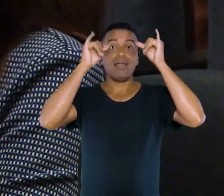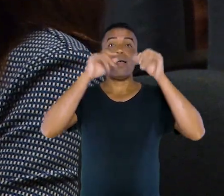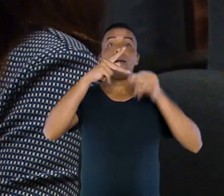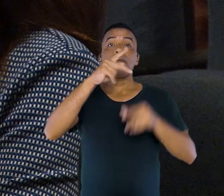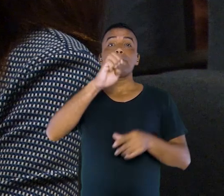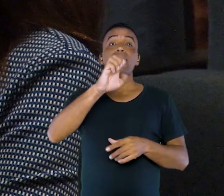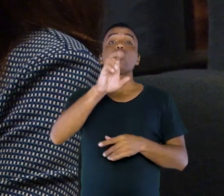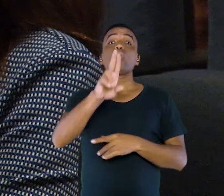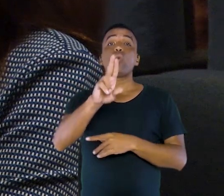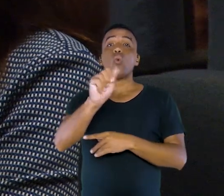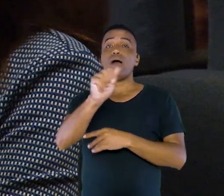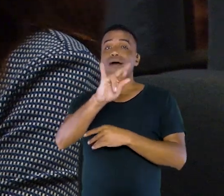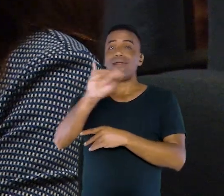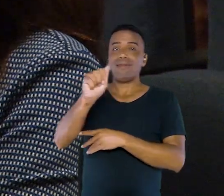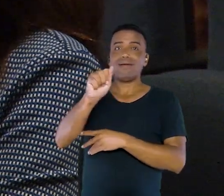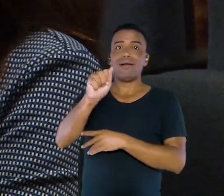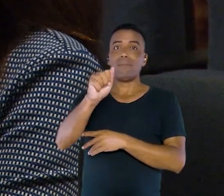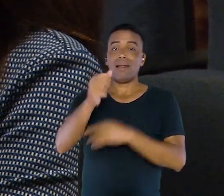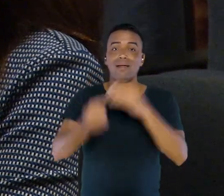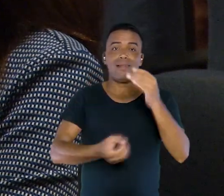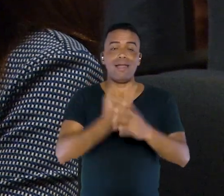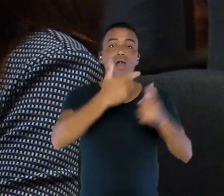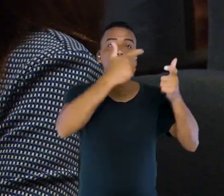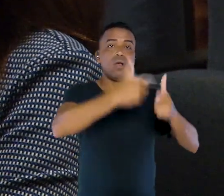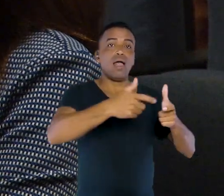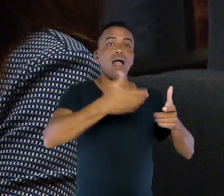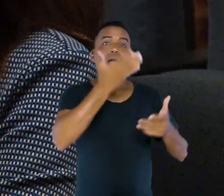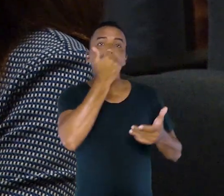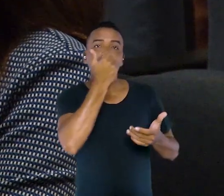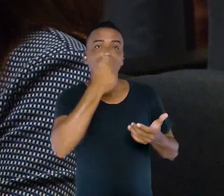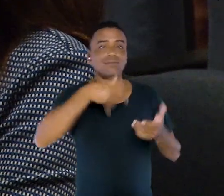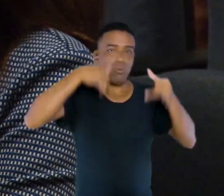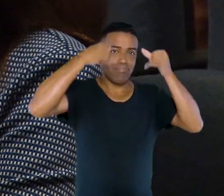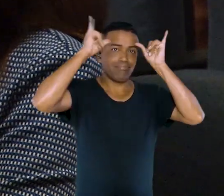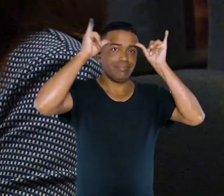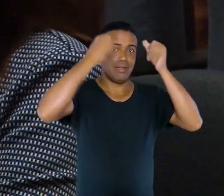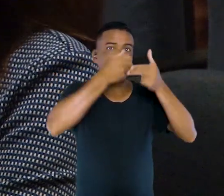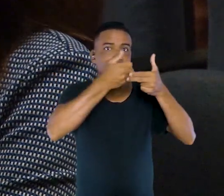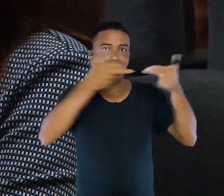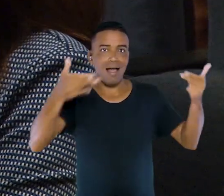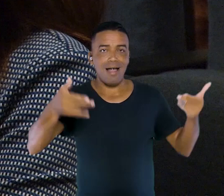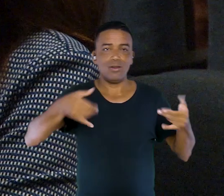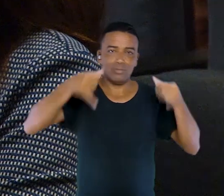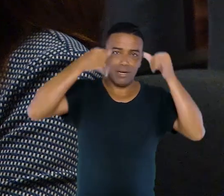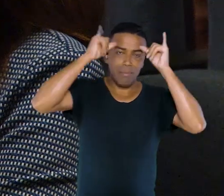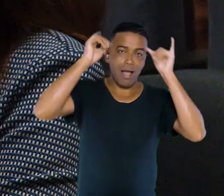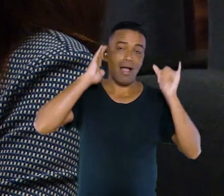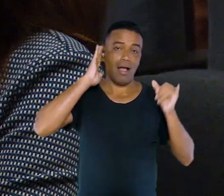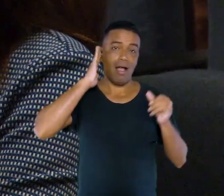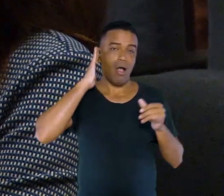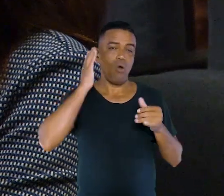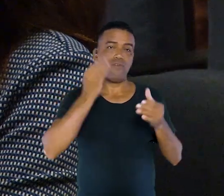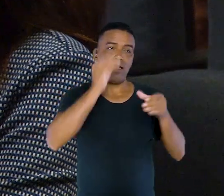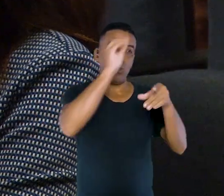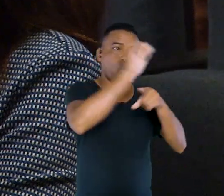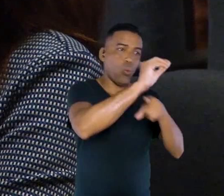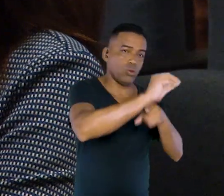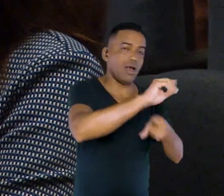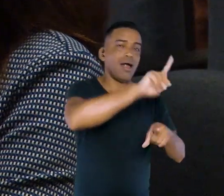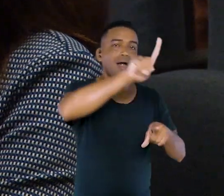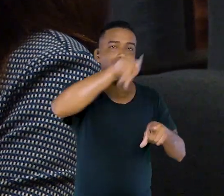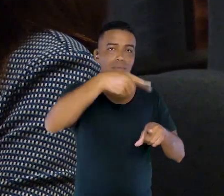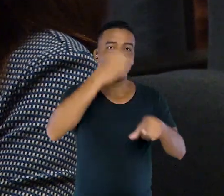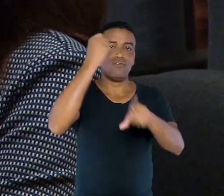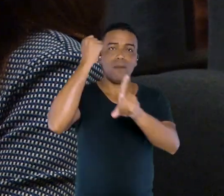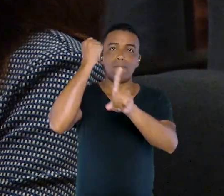gado, que confina, né, animais em grande número, e para depois eles serem explorados e abatidos